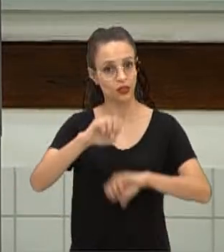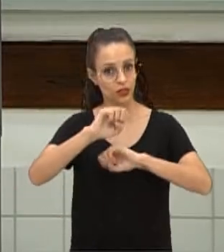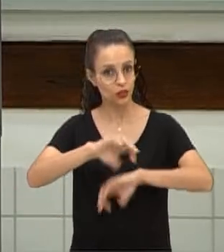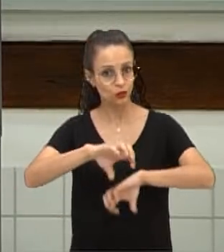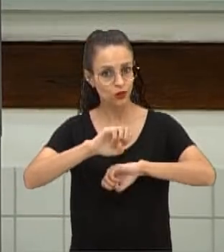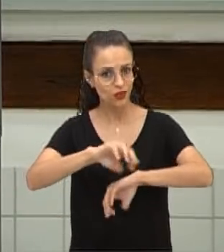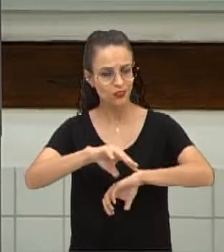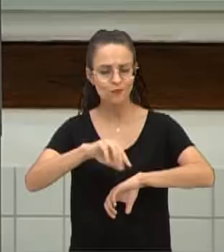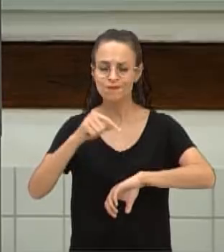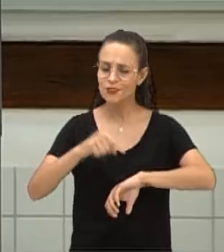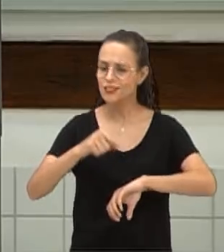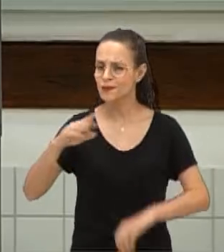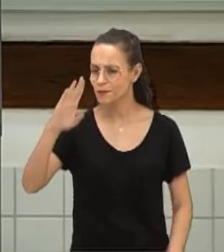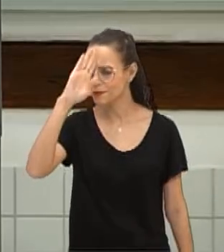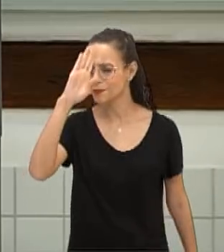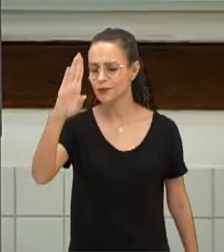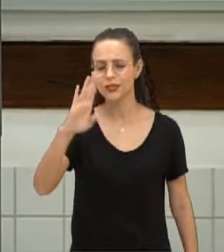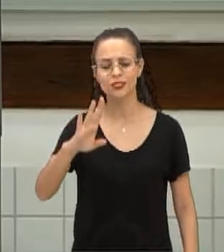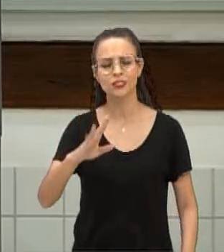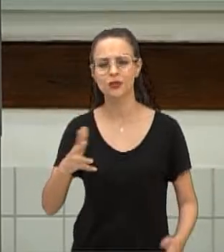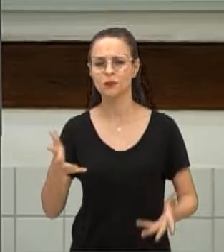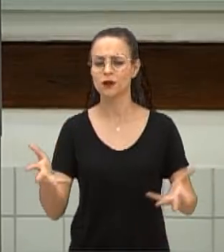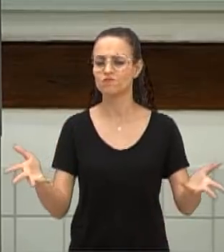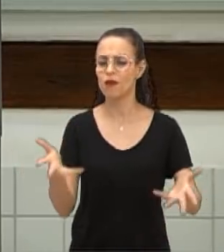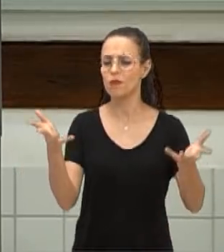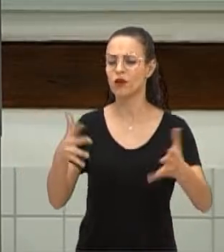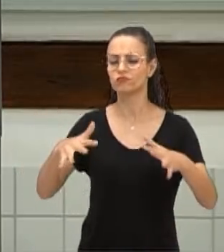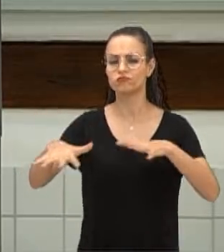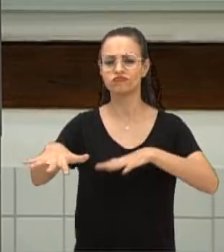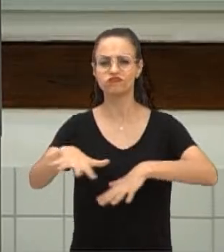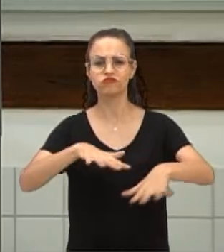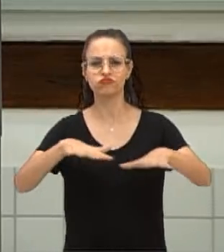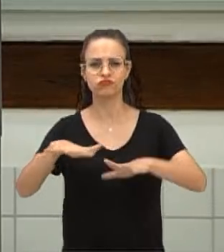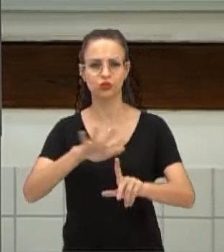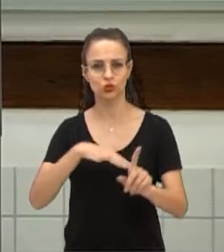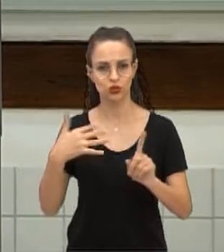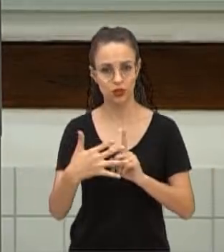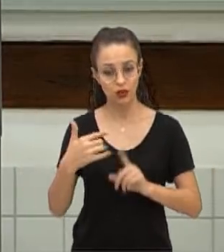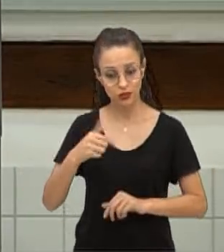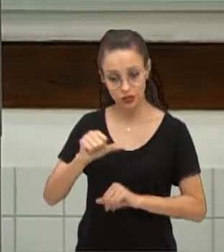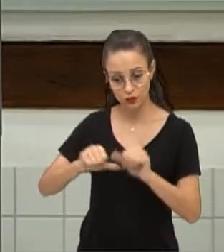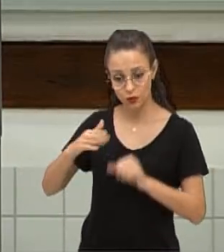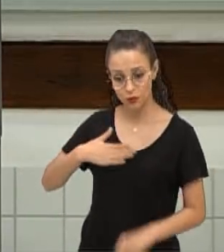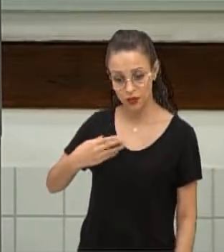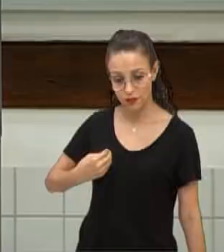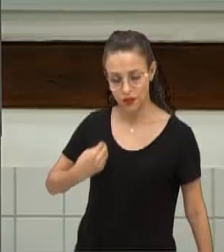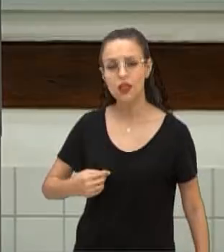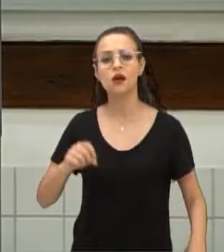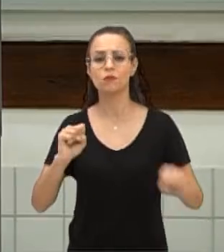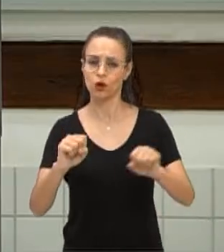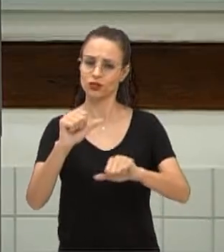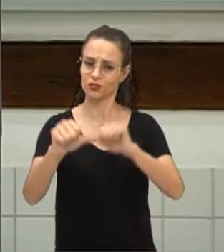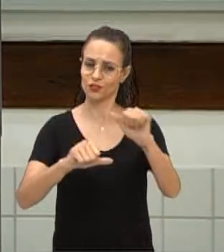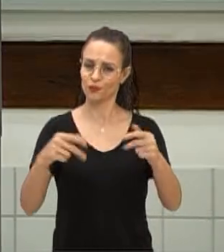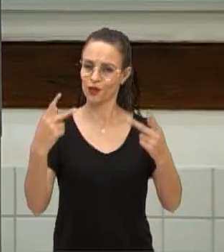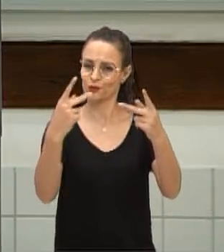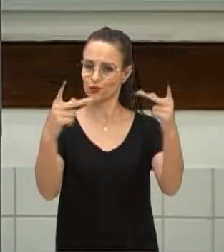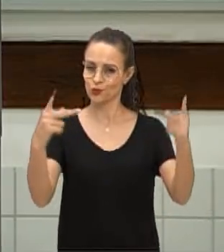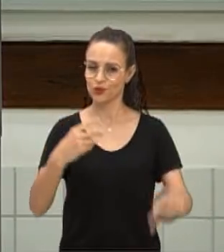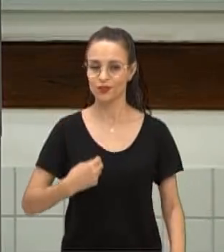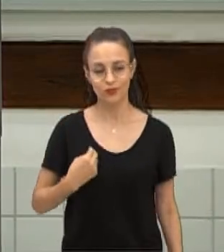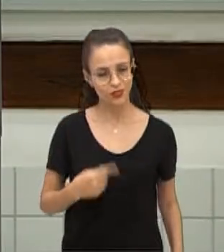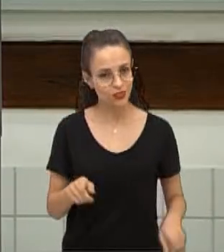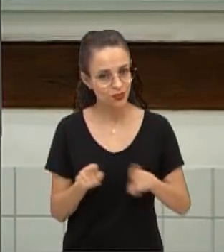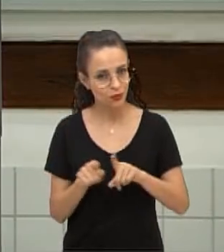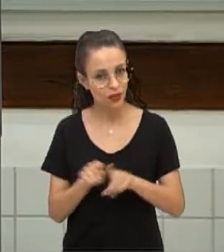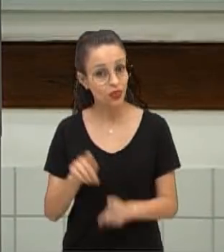a principal ferramenta de mobilidade social. Ela transformou a minha vida e pode transformar a tua vida também. Basta a